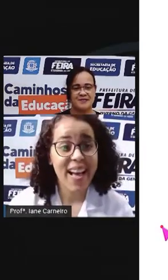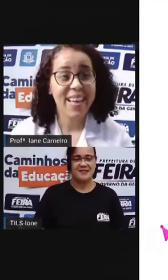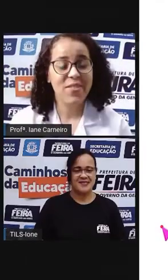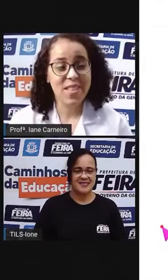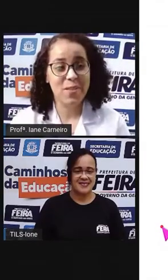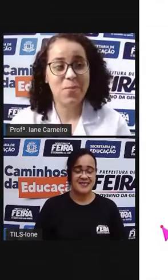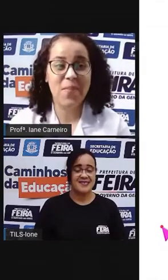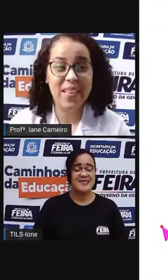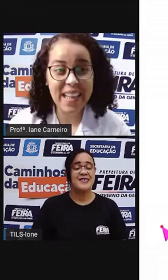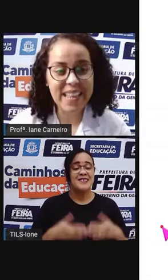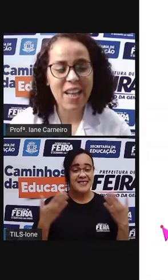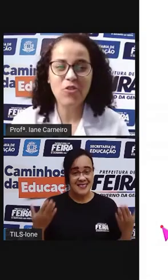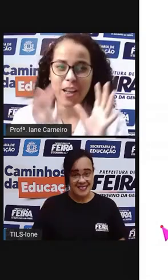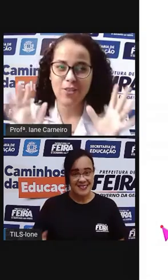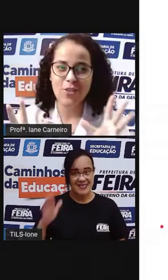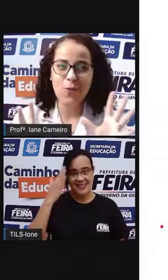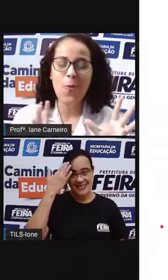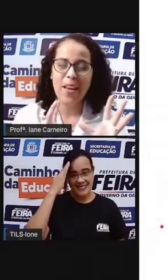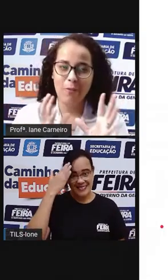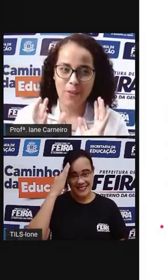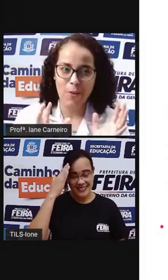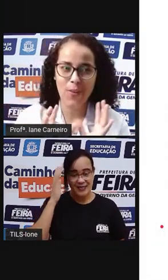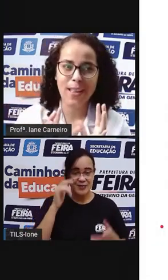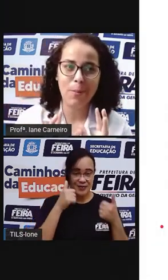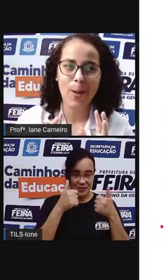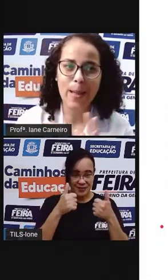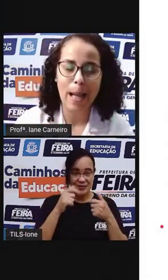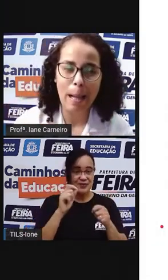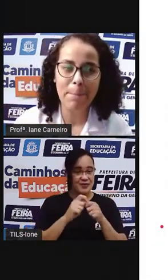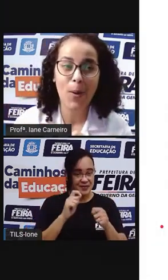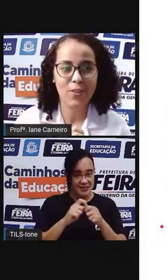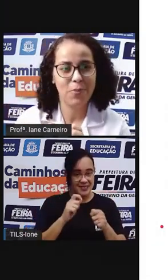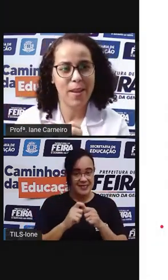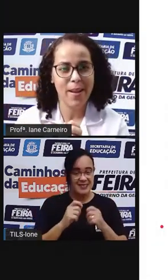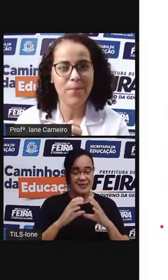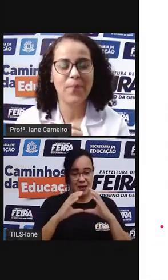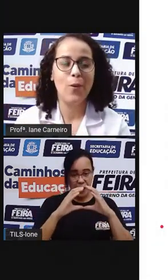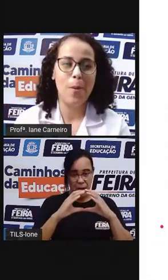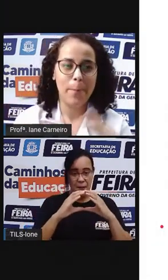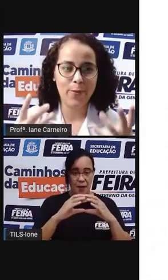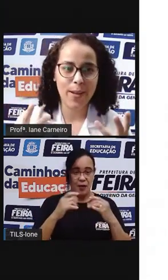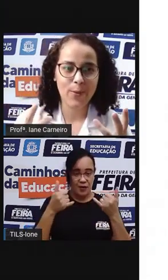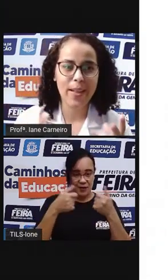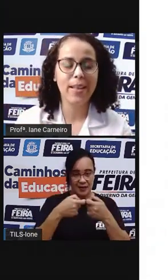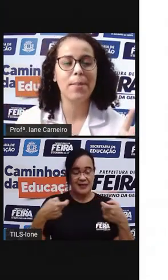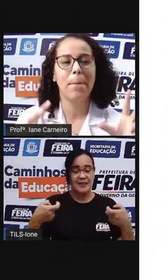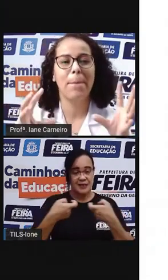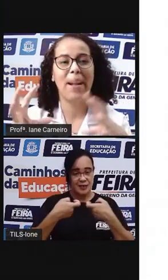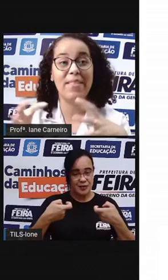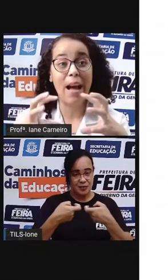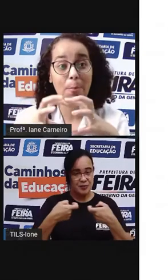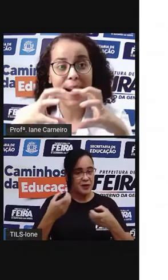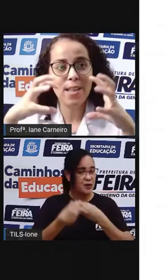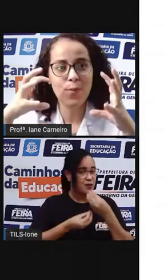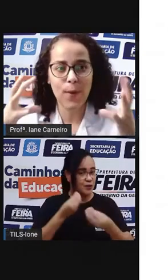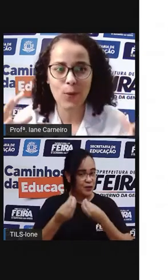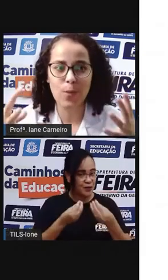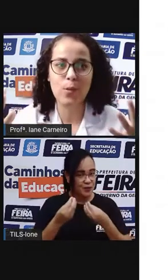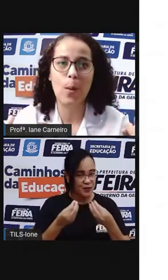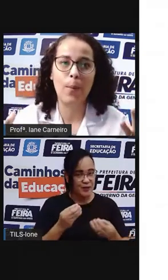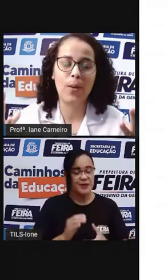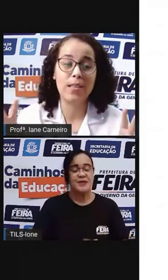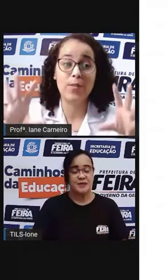E aí, vocês entenderam direitinho como é que é feita a bola de meia? Como a própria falou, né? Para dar mais